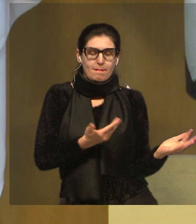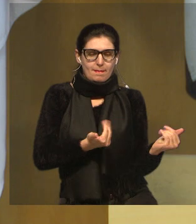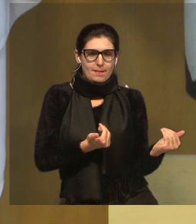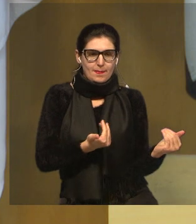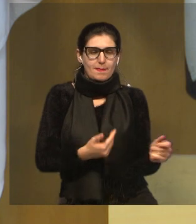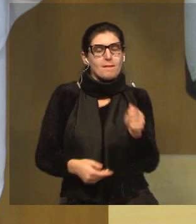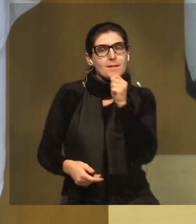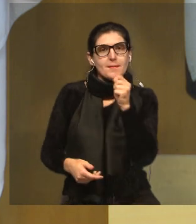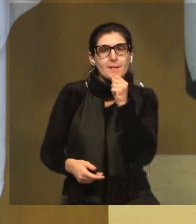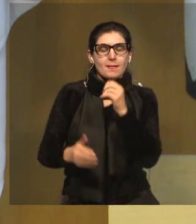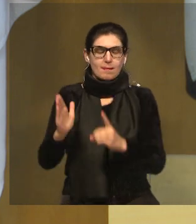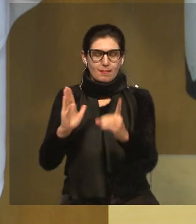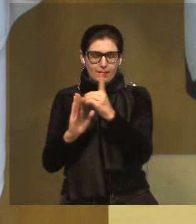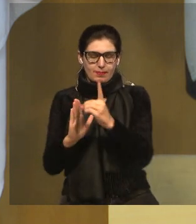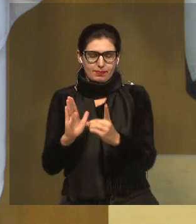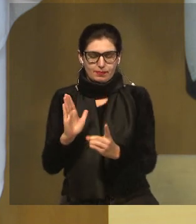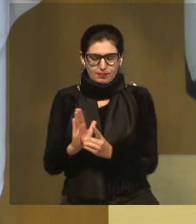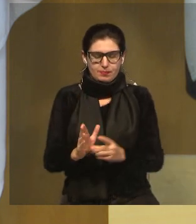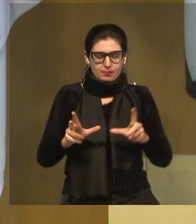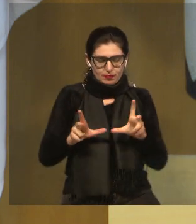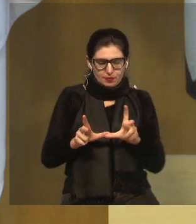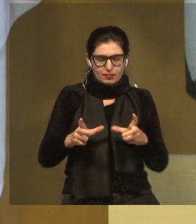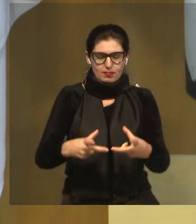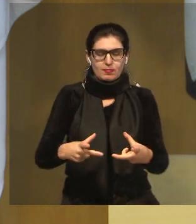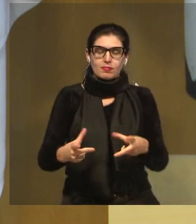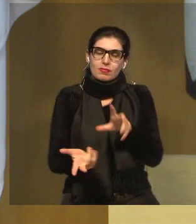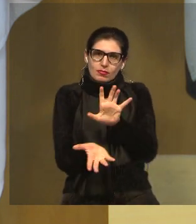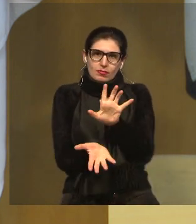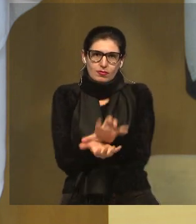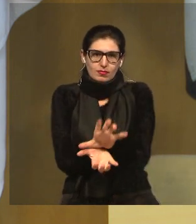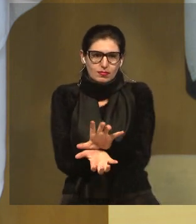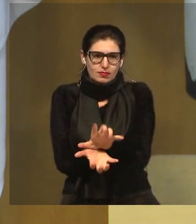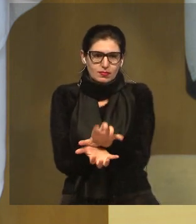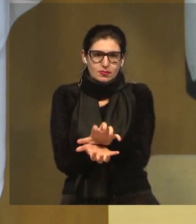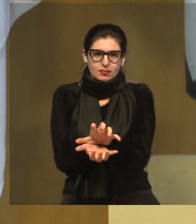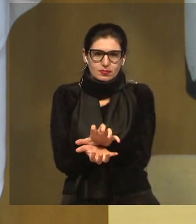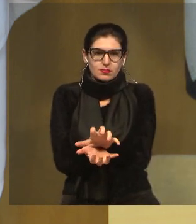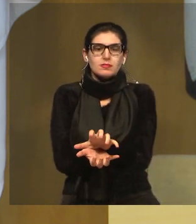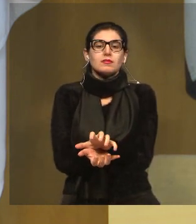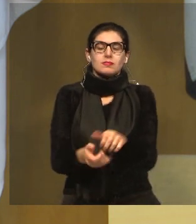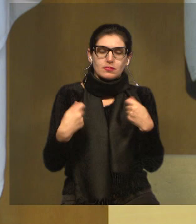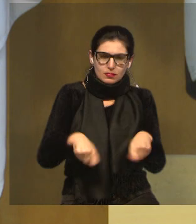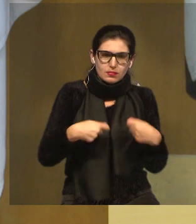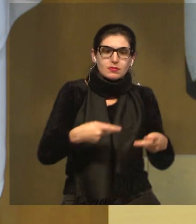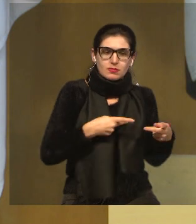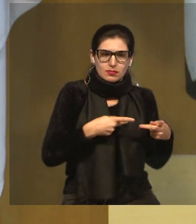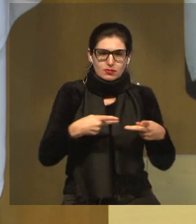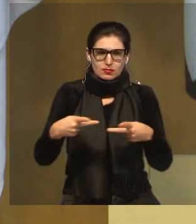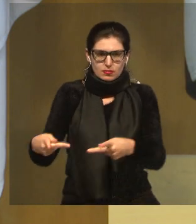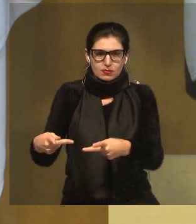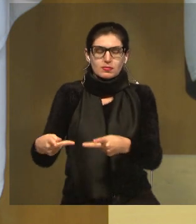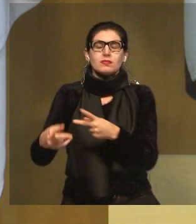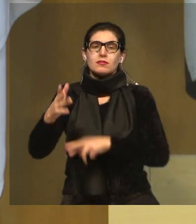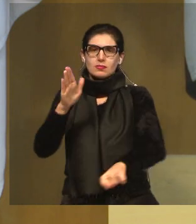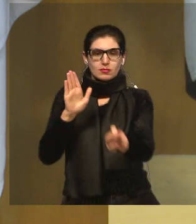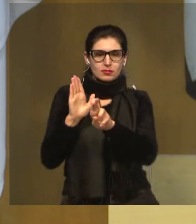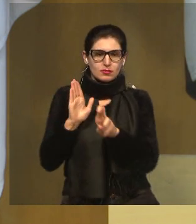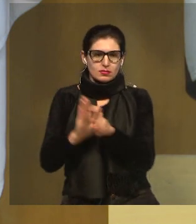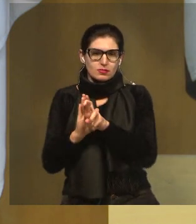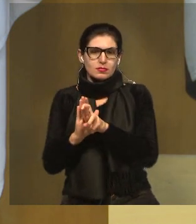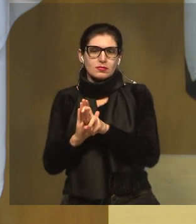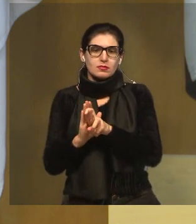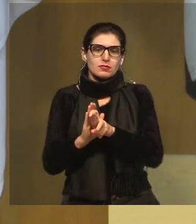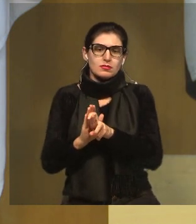Ainda, conforme o decreto, a Câmara Municipal de Jacareí deverá convidar representantes do